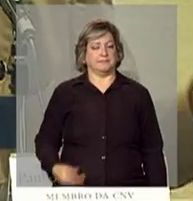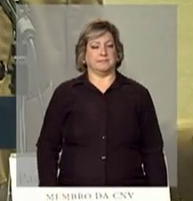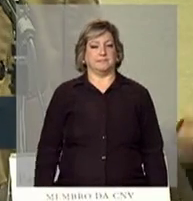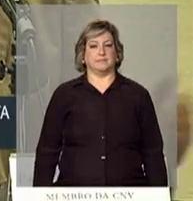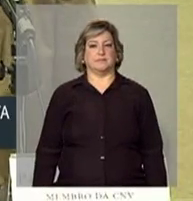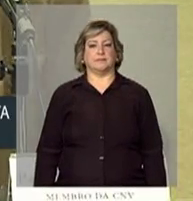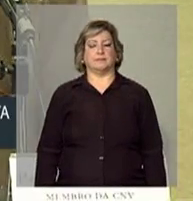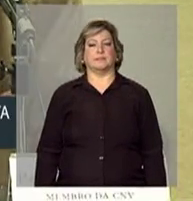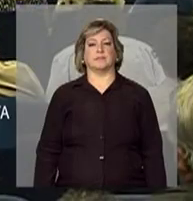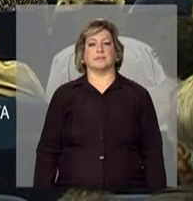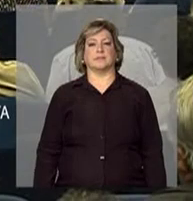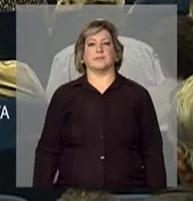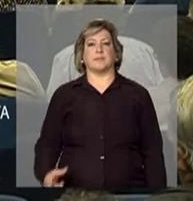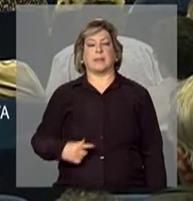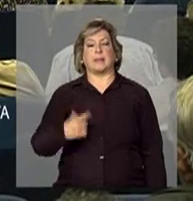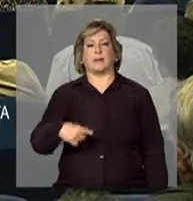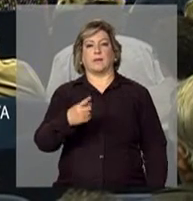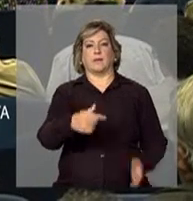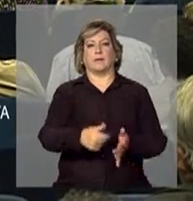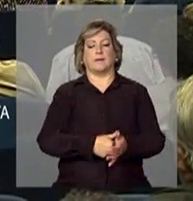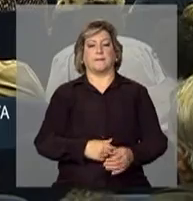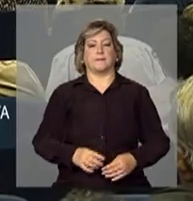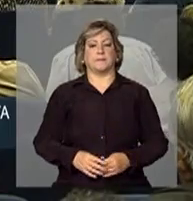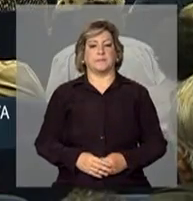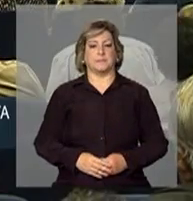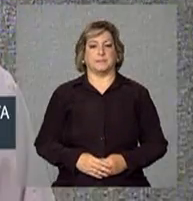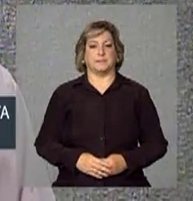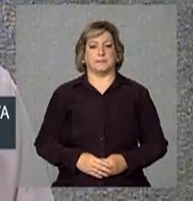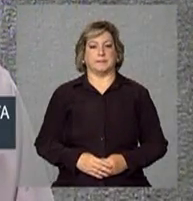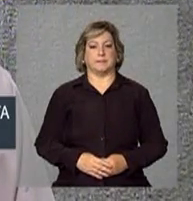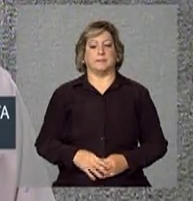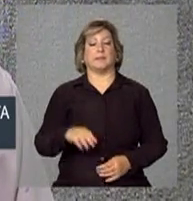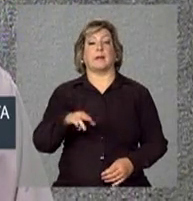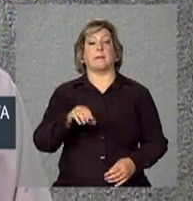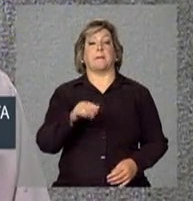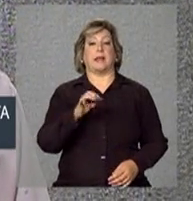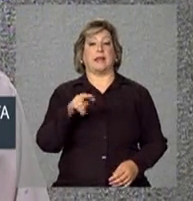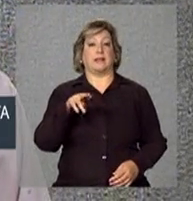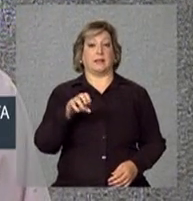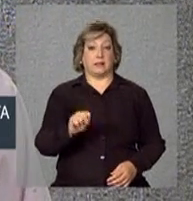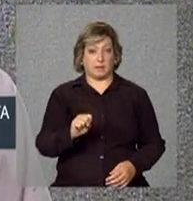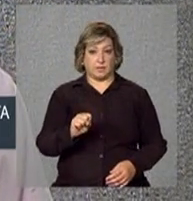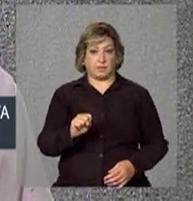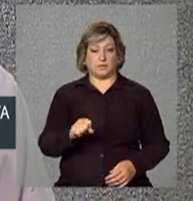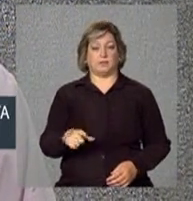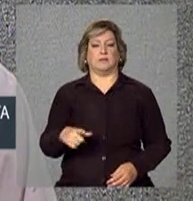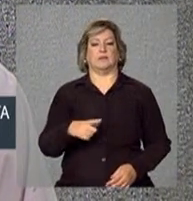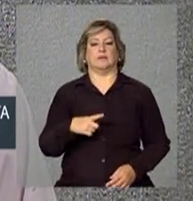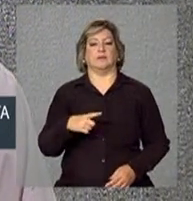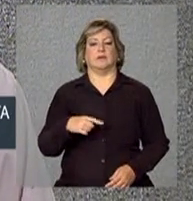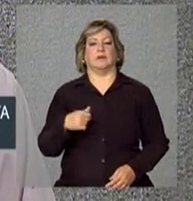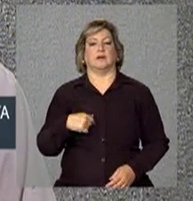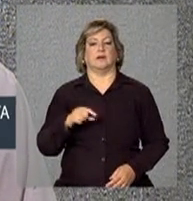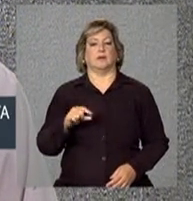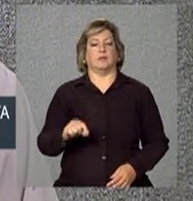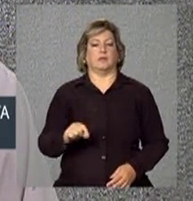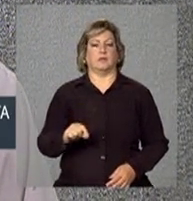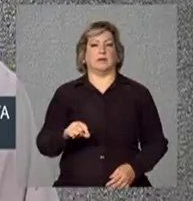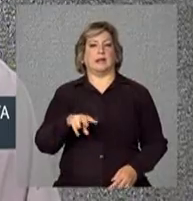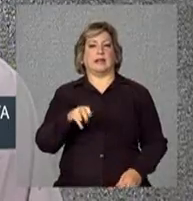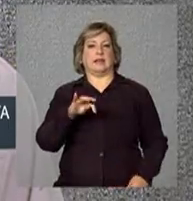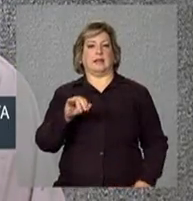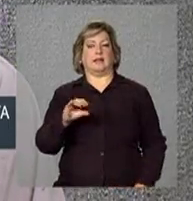intervenção, Mateus, e nós passamos para os dois. Eu sou Matheus Guimarães, sobrinho do Onestino Guimarães, neto da